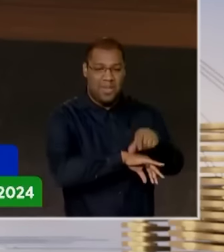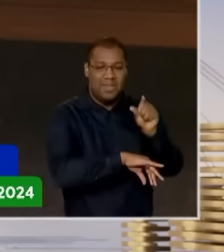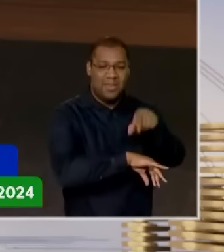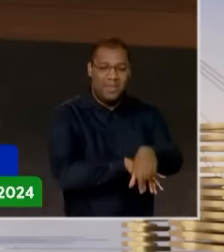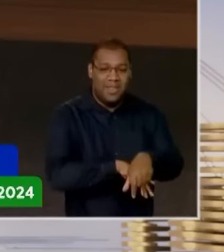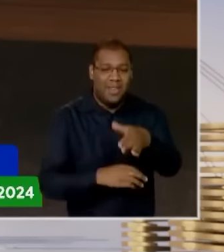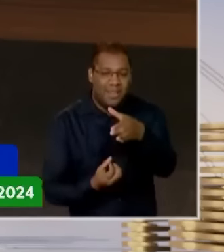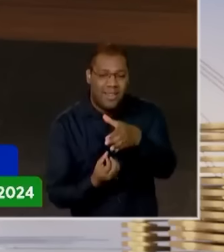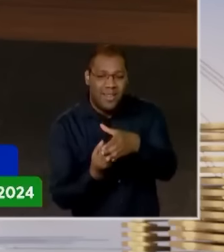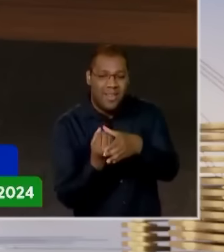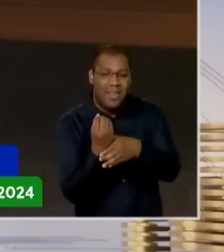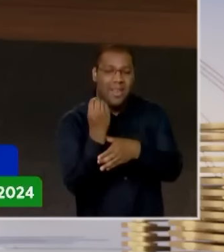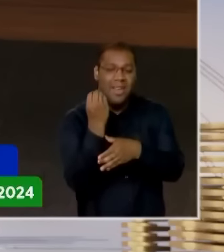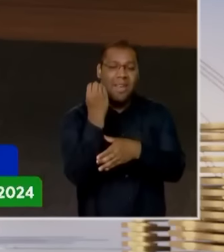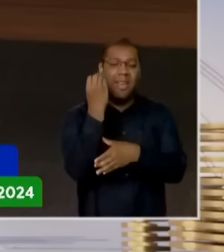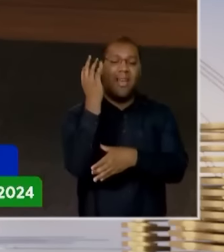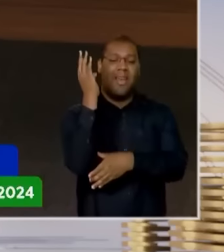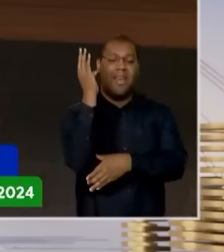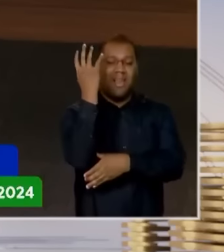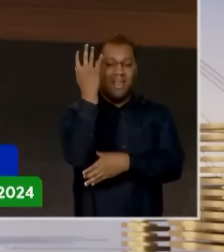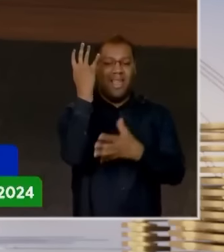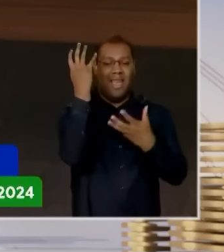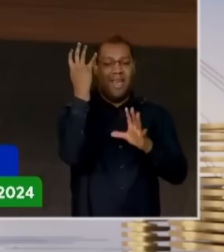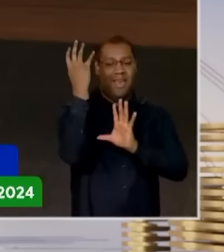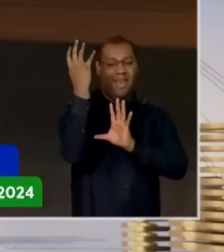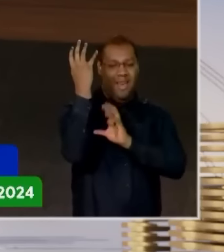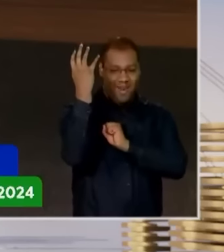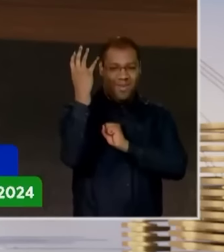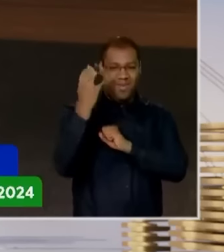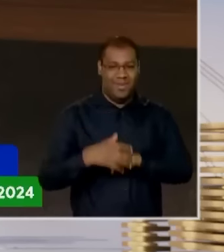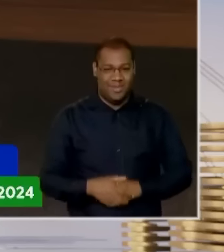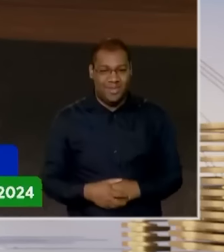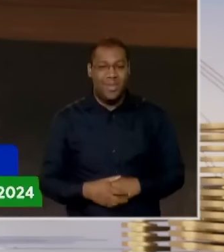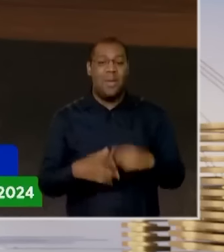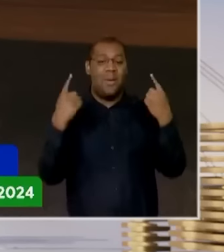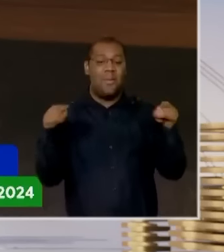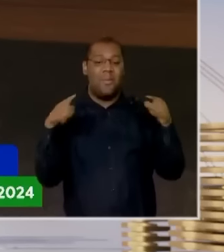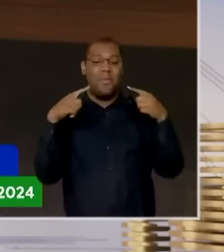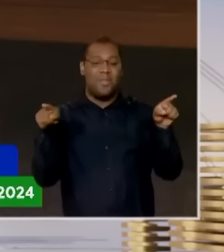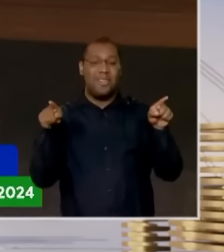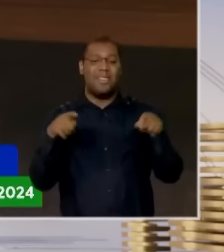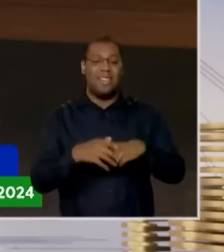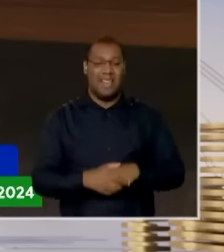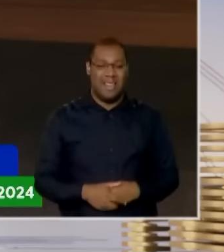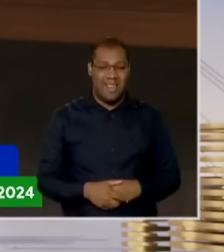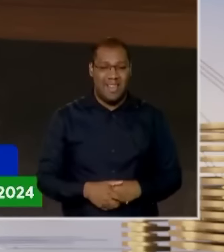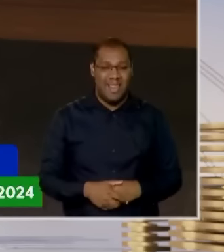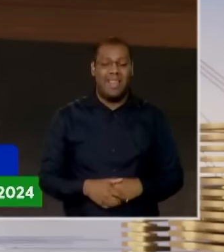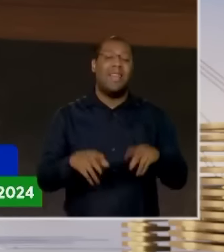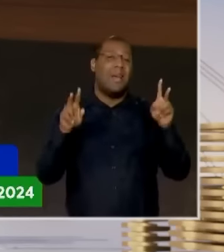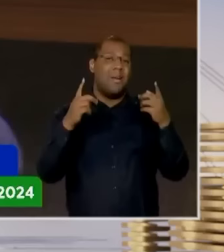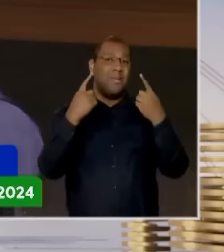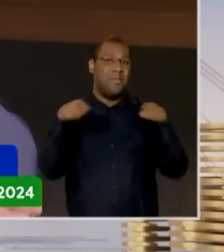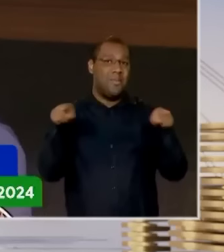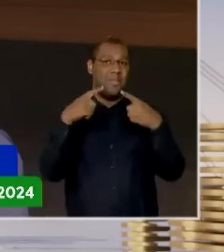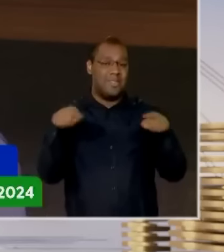seja, abrir mão de receita de setores que não vão desenvolver o país e que às vezes são até poluentes, por exemplo. Nesse